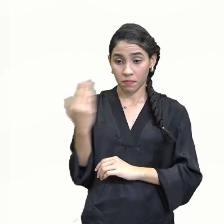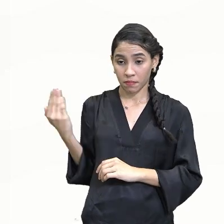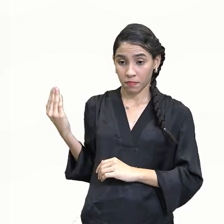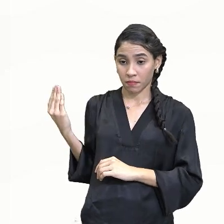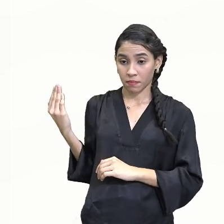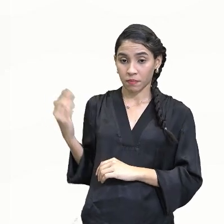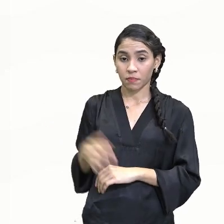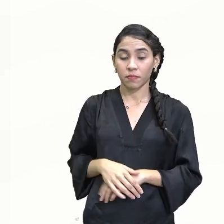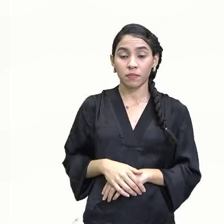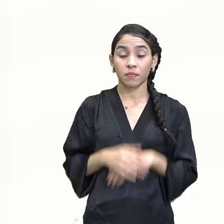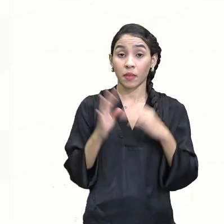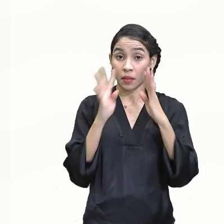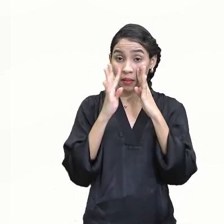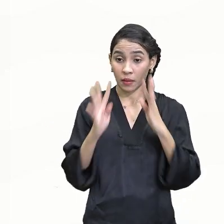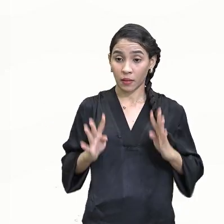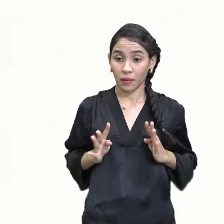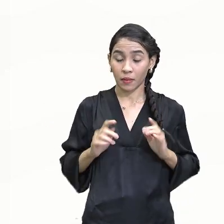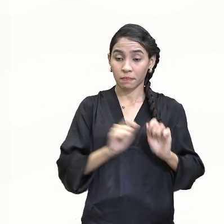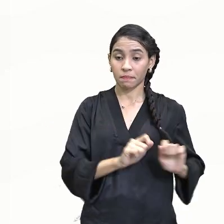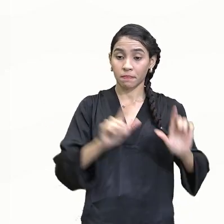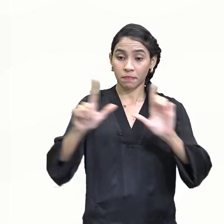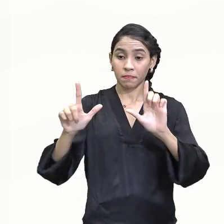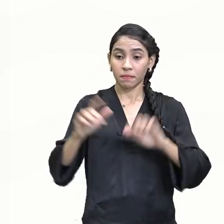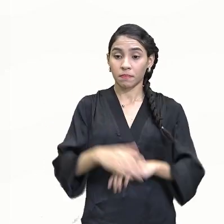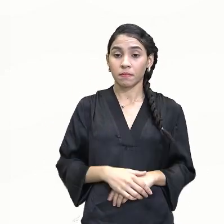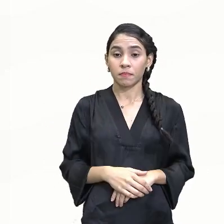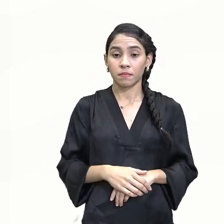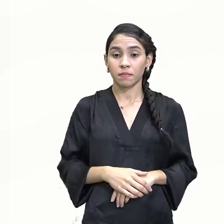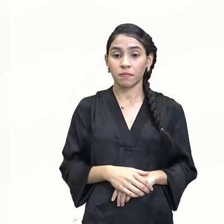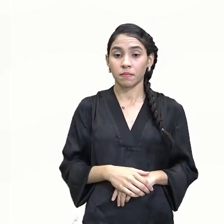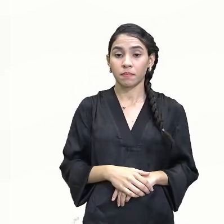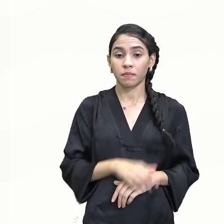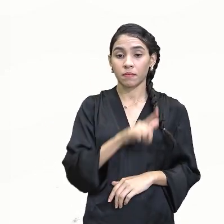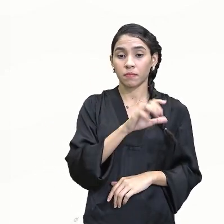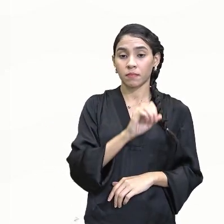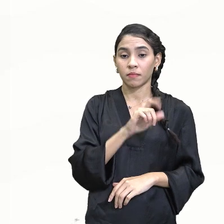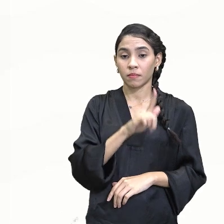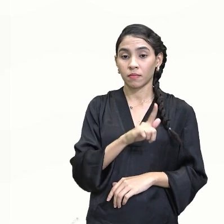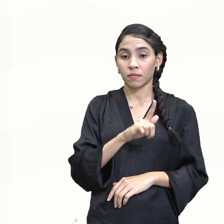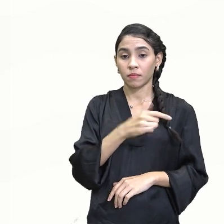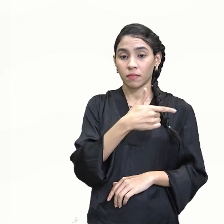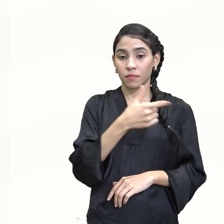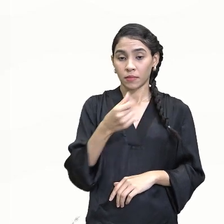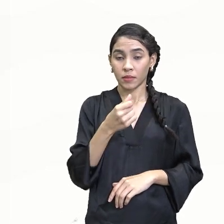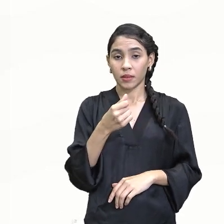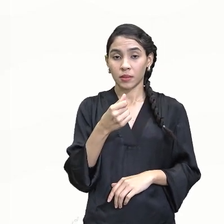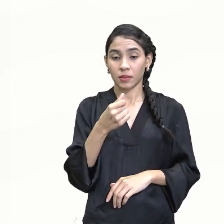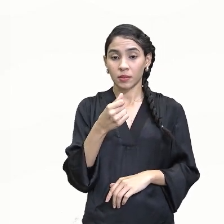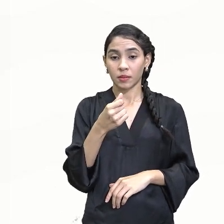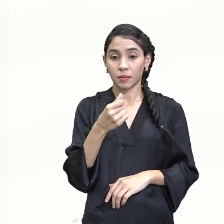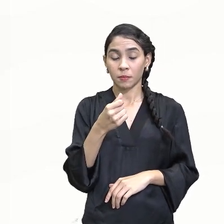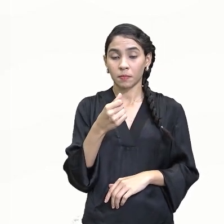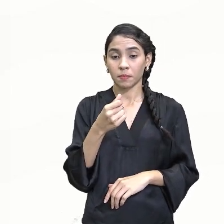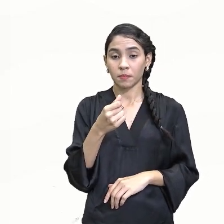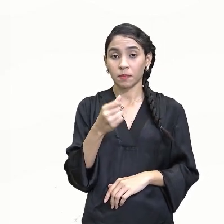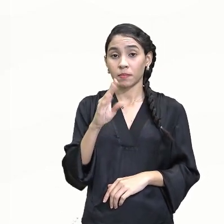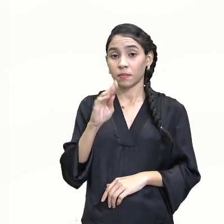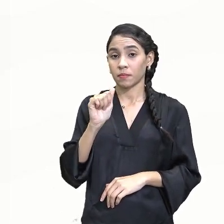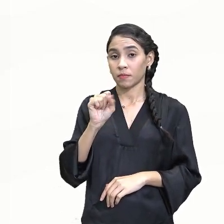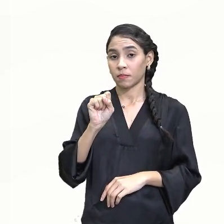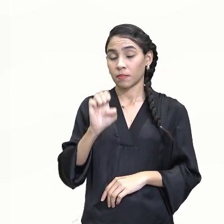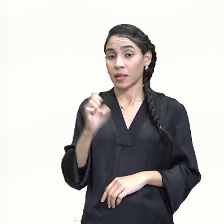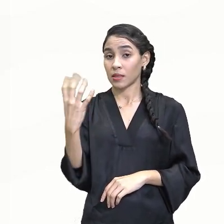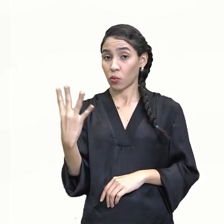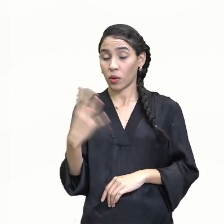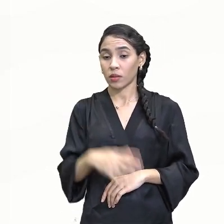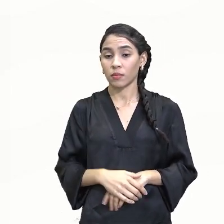trabalharmos. Observem aqui na nossa tela. Começando aqui, ó, log de 16 na base 4. Lembrem da